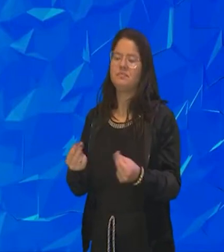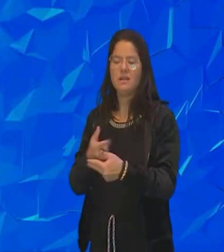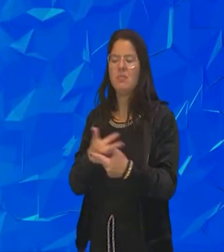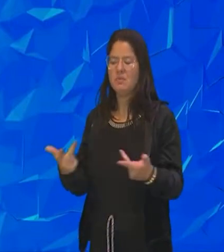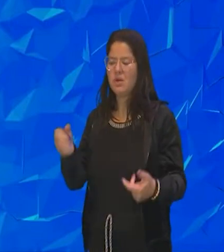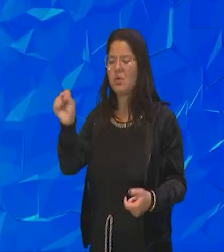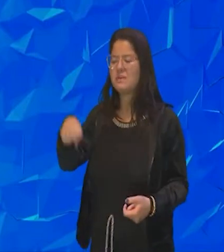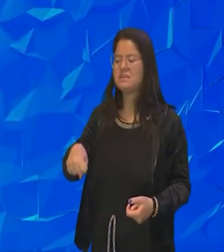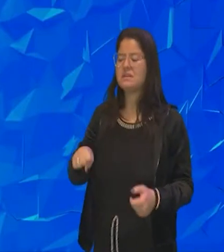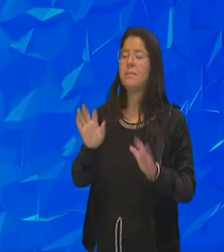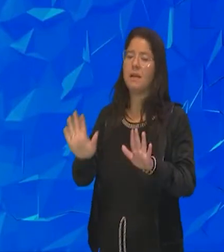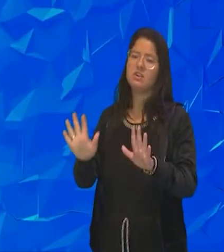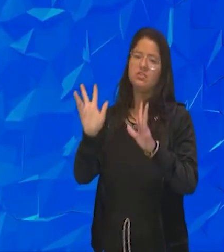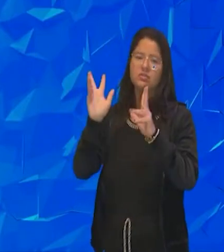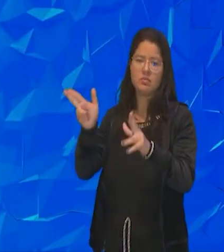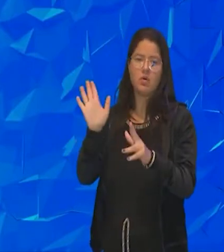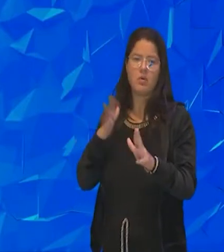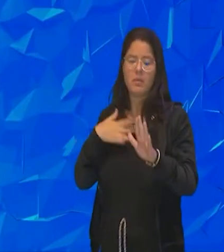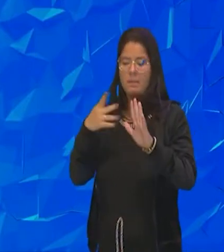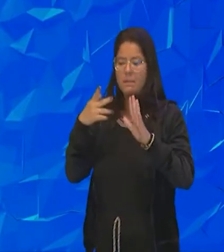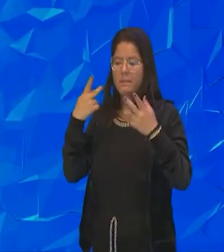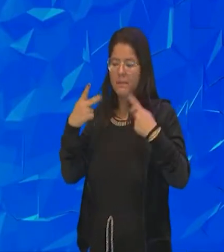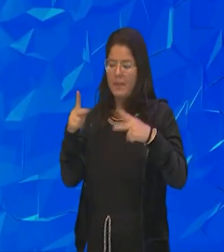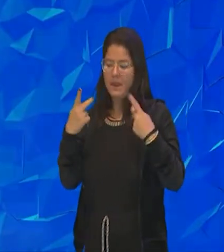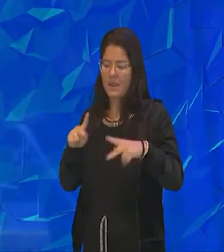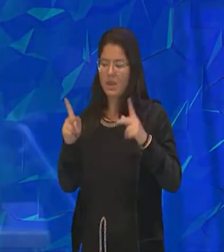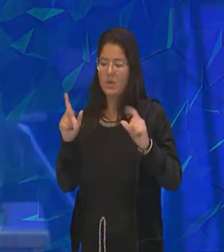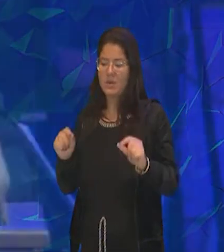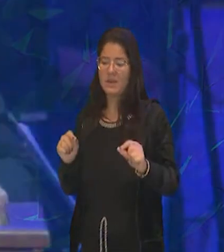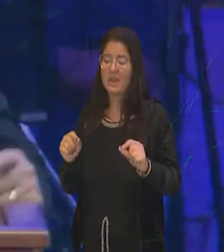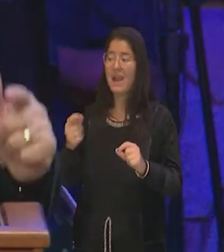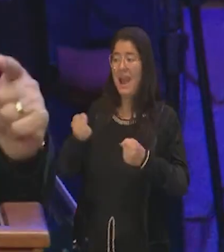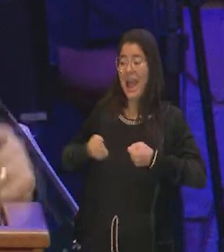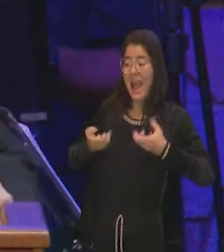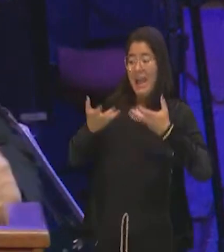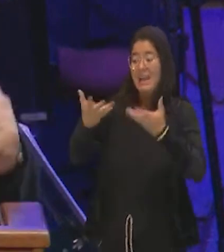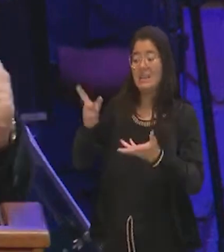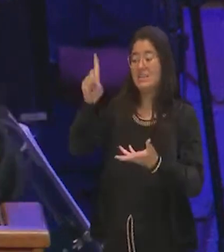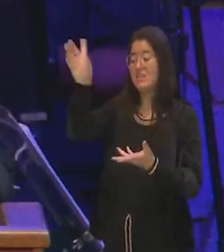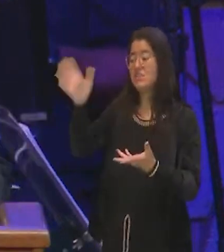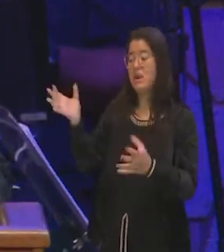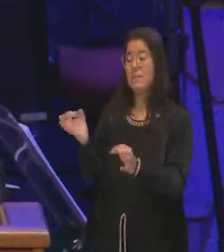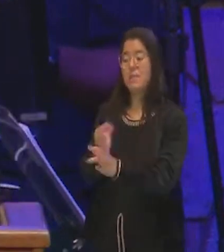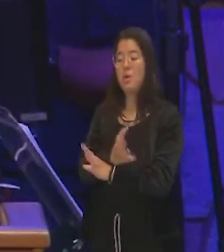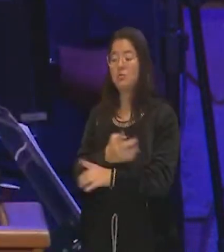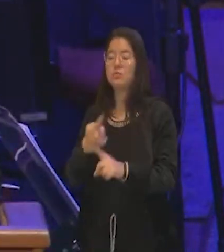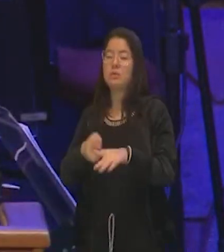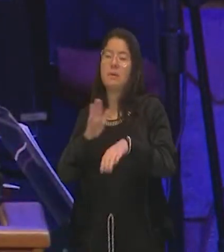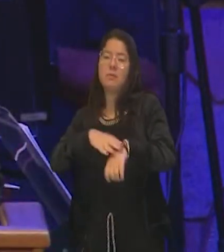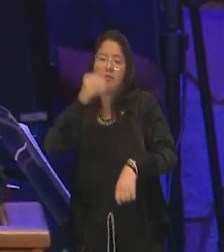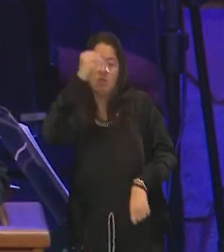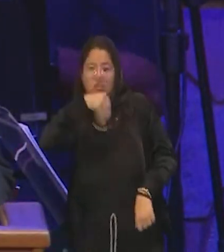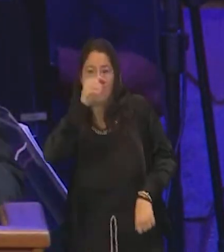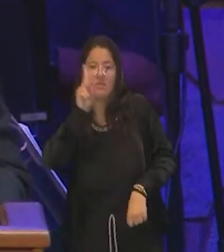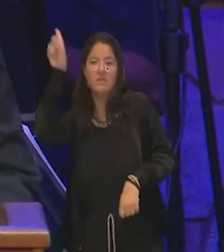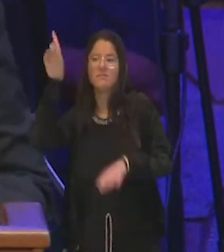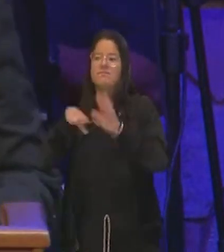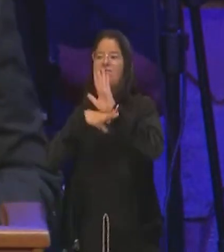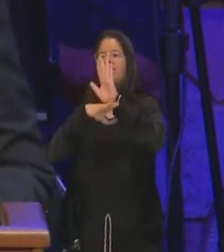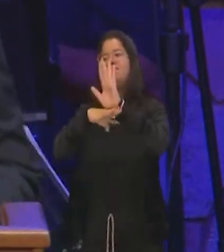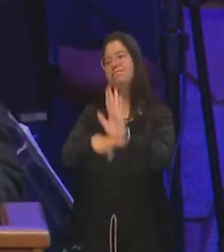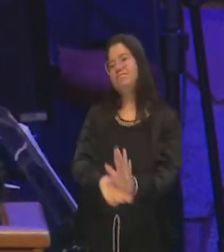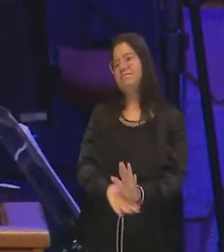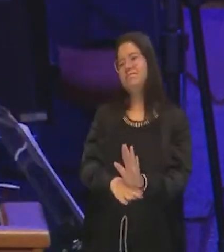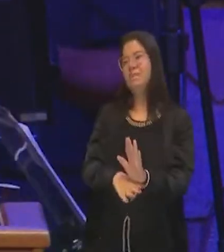como eu preguei de manhã, a minha graça te basta, porque o meu poder se aperfeiçoa na fraqueza. Entender